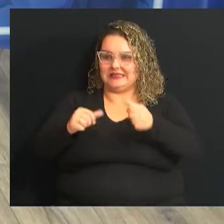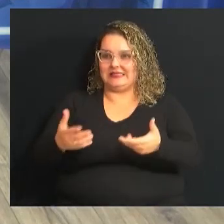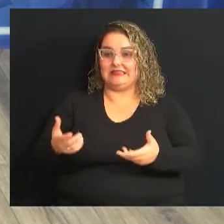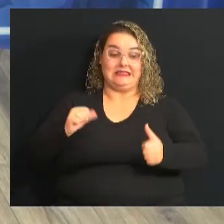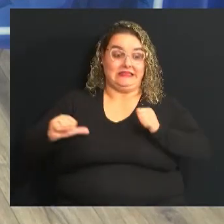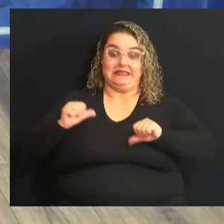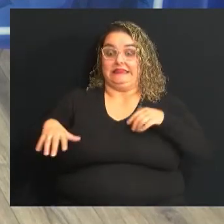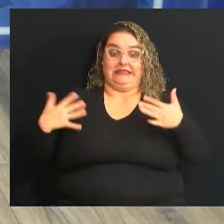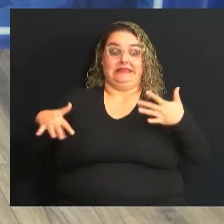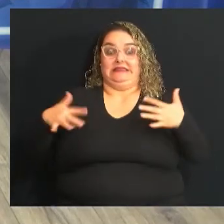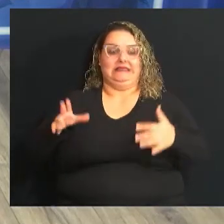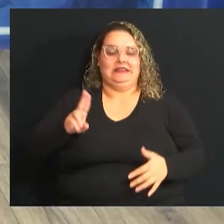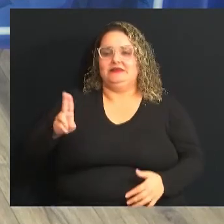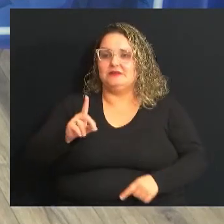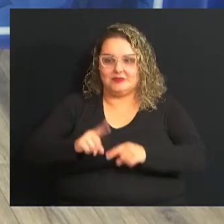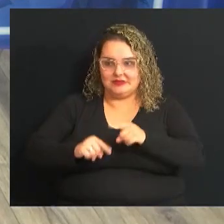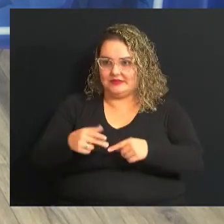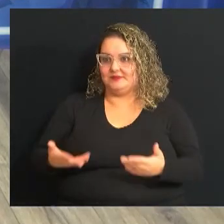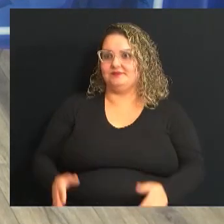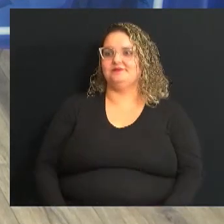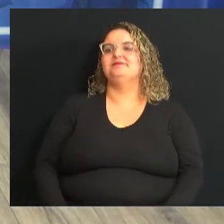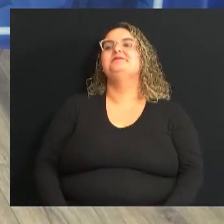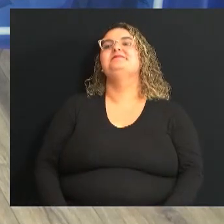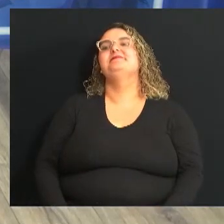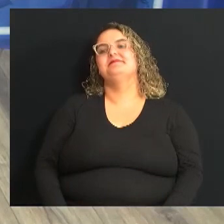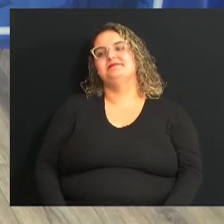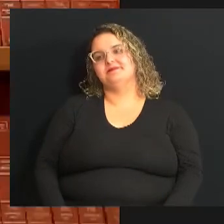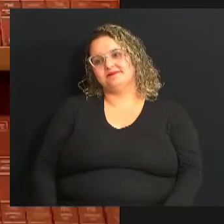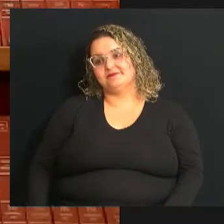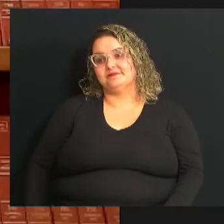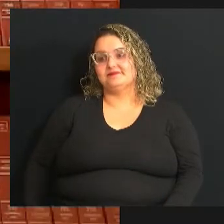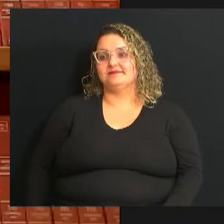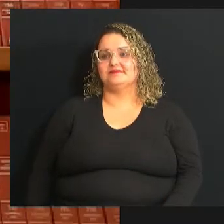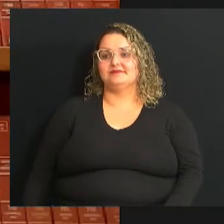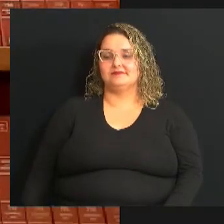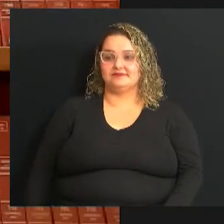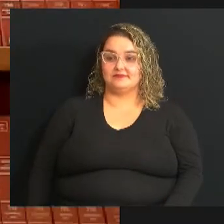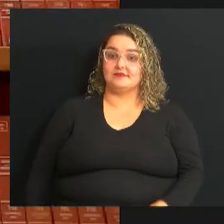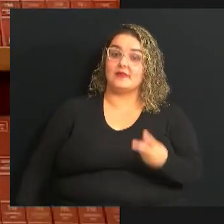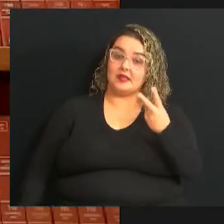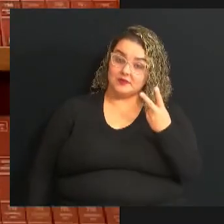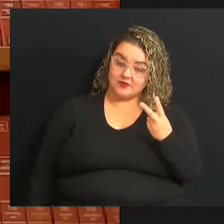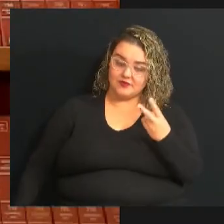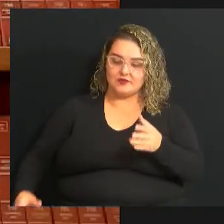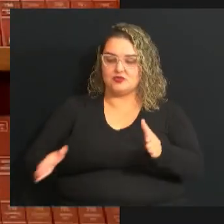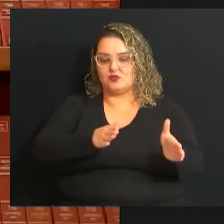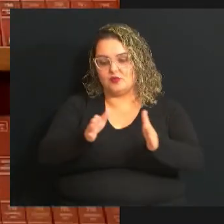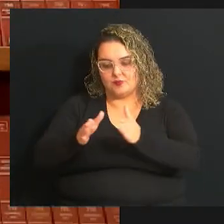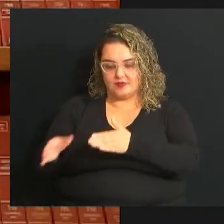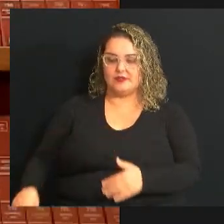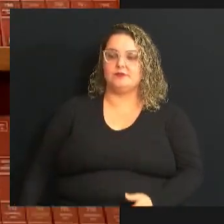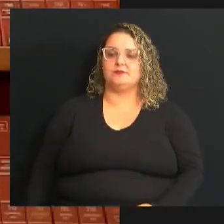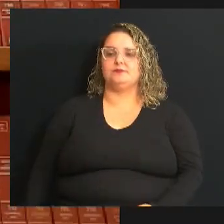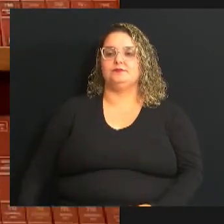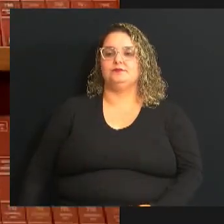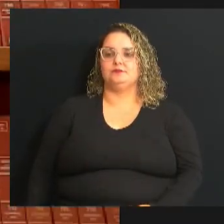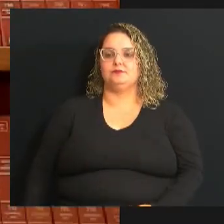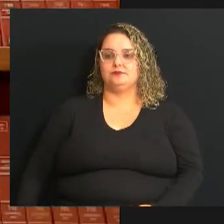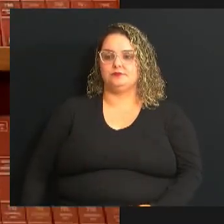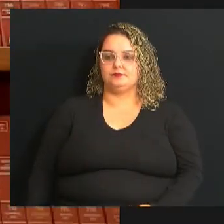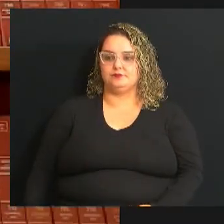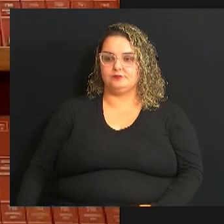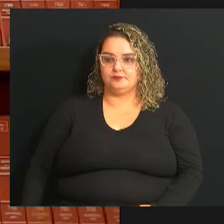o fornecedor, seja ele presencial, a loja de rua, seja ele virtual, as lojas que estão aí nas